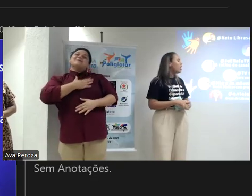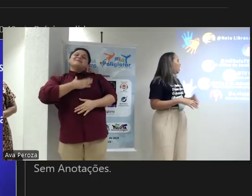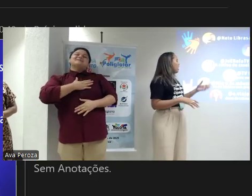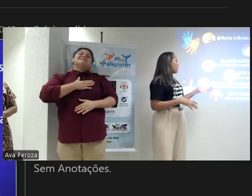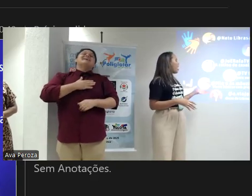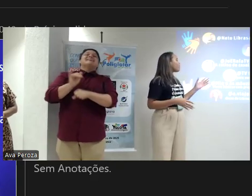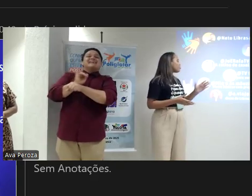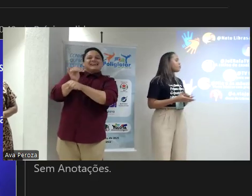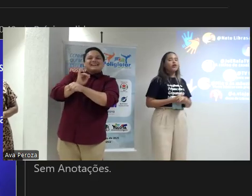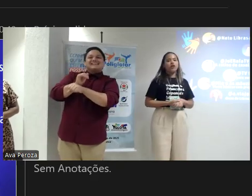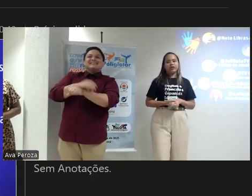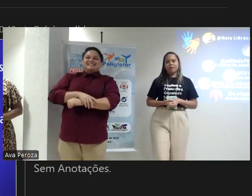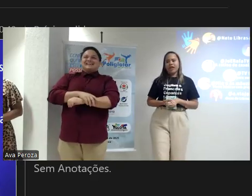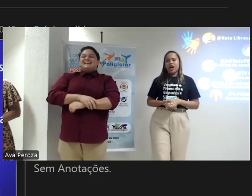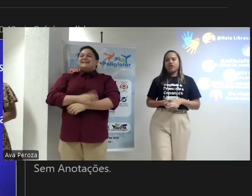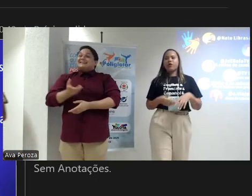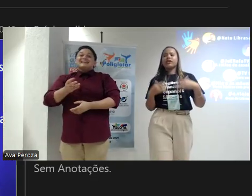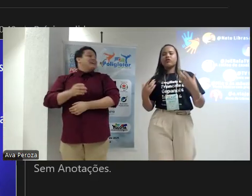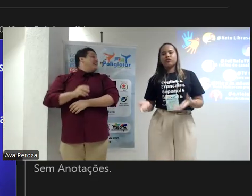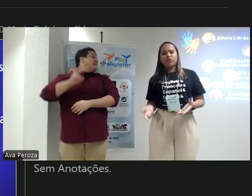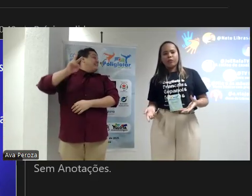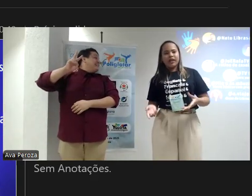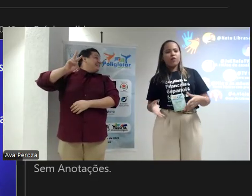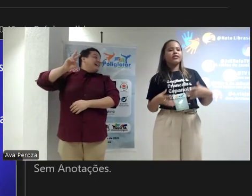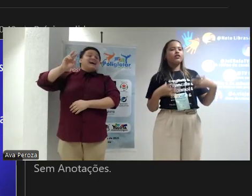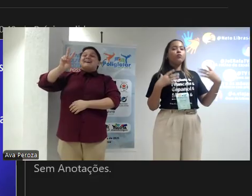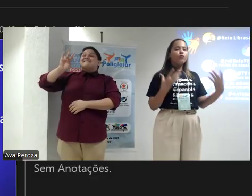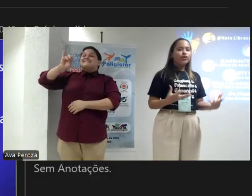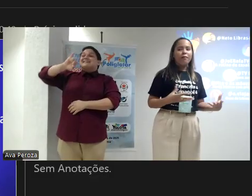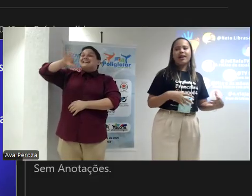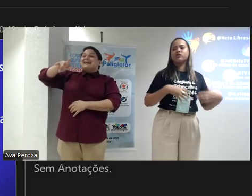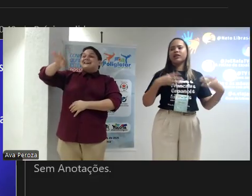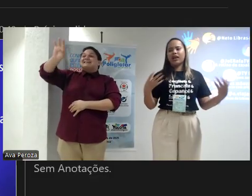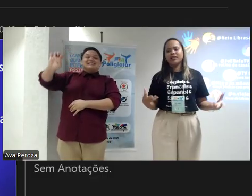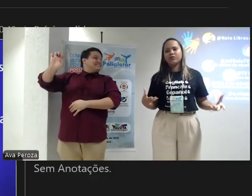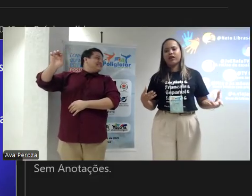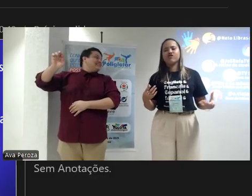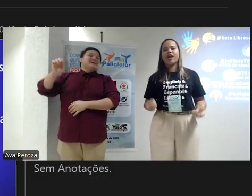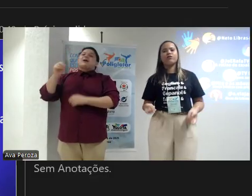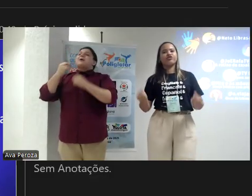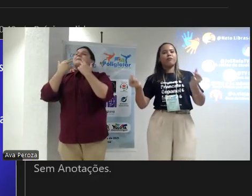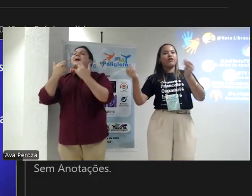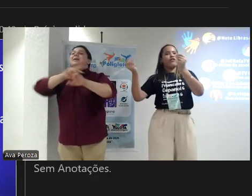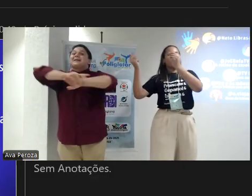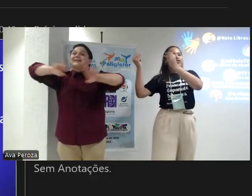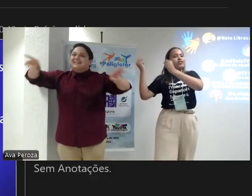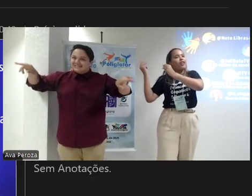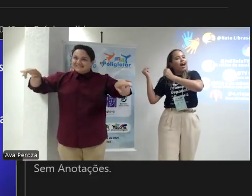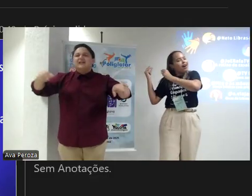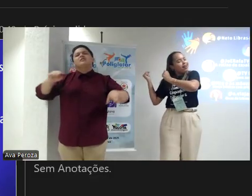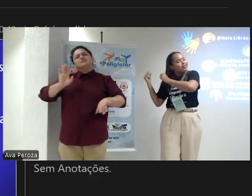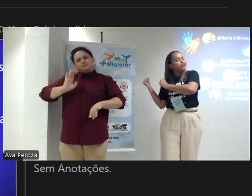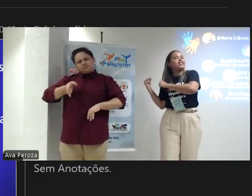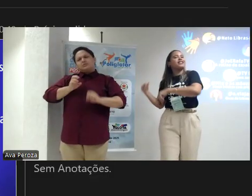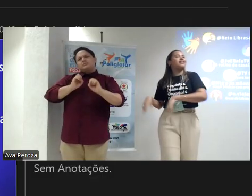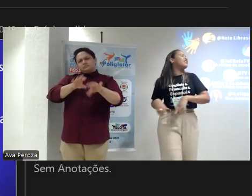canal, que é a Viajante Poliglota. No meu canal do YouTube, eu ensino muito mais o inglês, porque já é um idioma que eu venho estudando